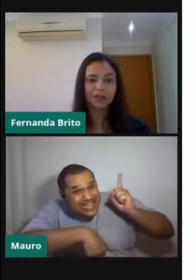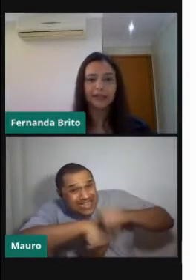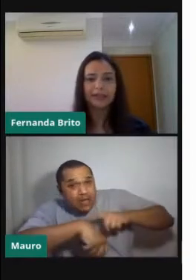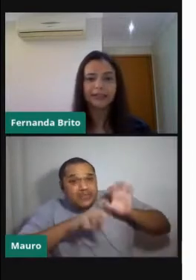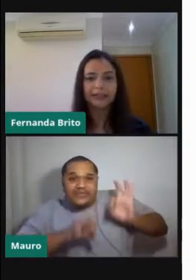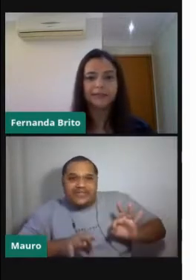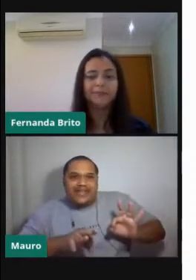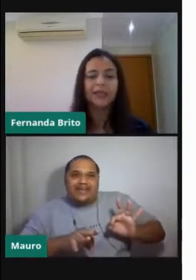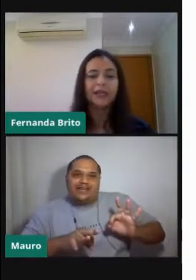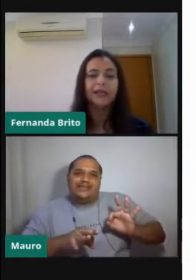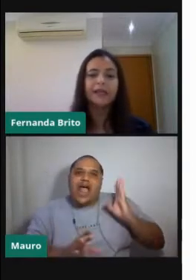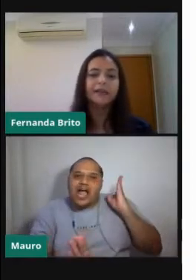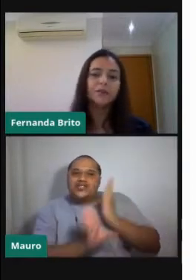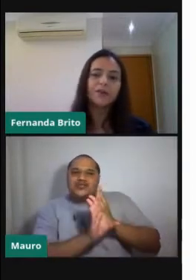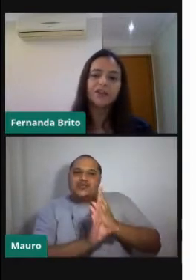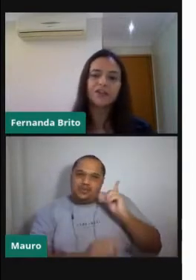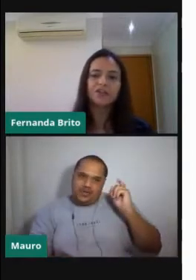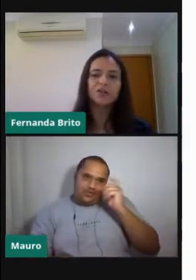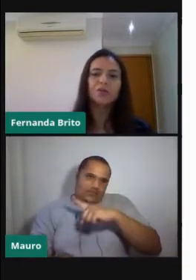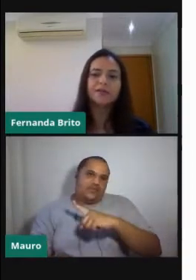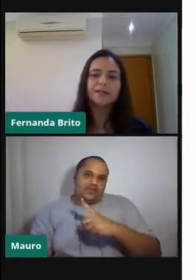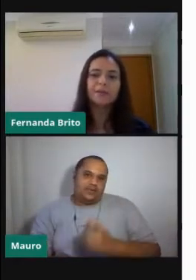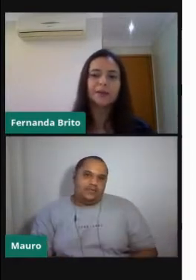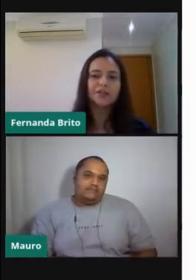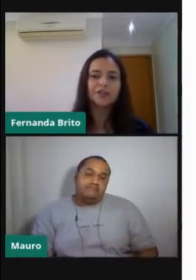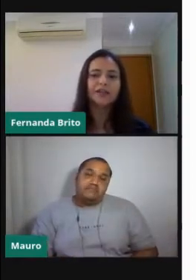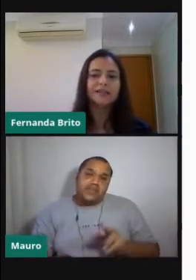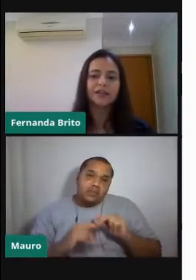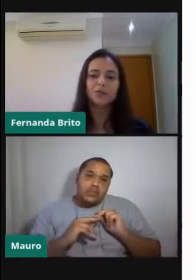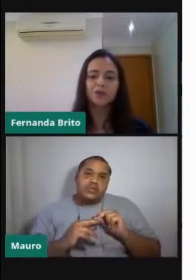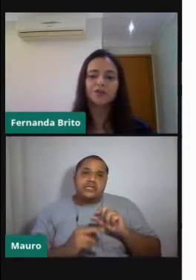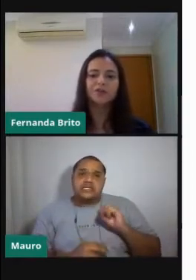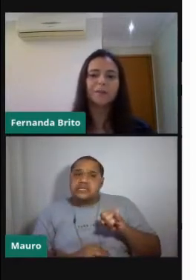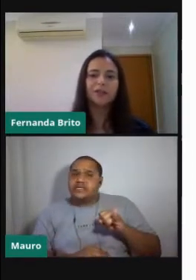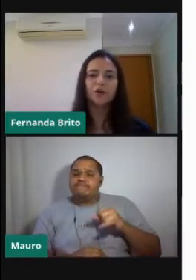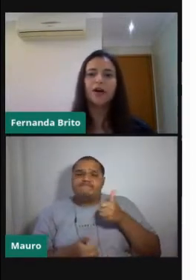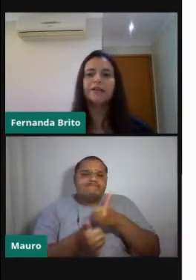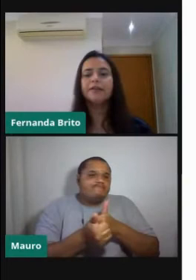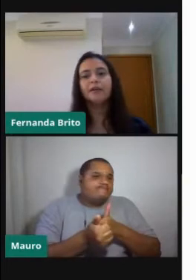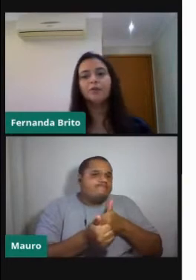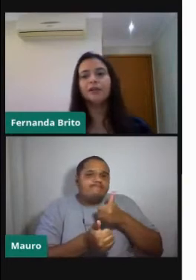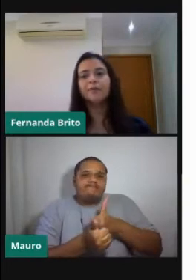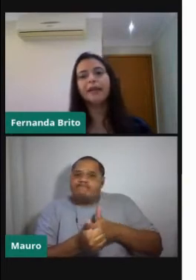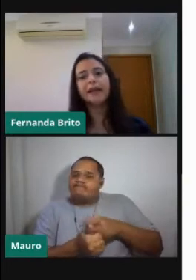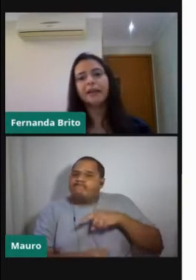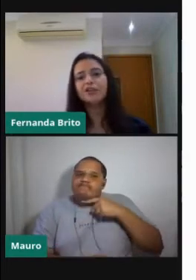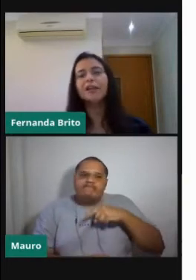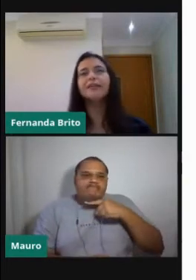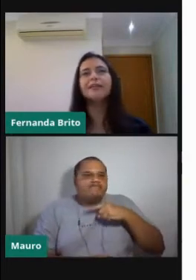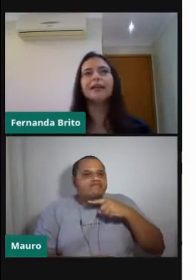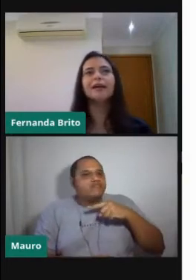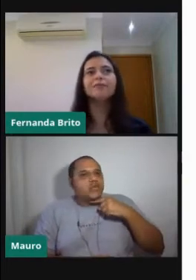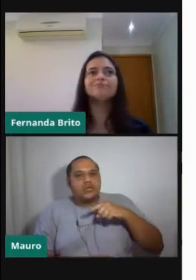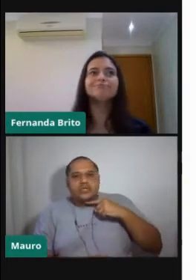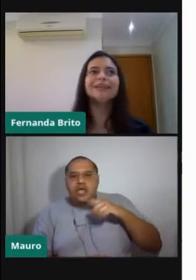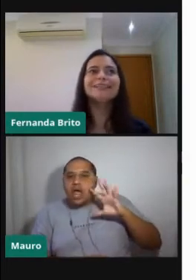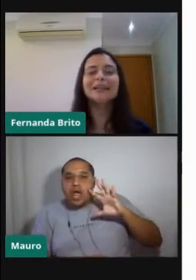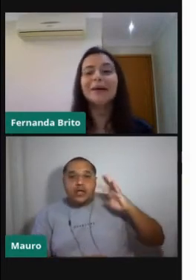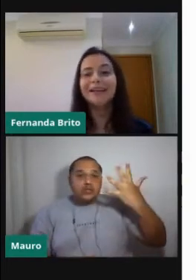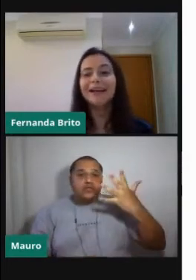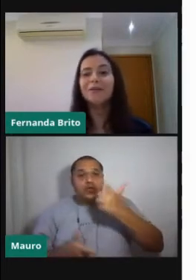na prática clínica. E, uma vez que a gente não consiga impedir essa resposta inflamatória, o que me resta é